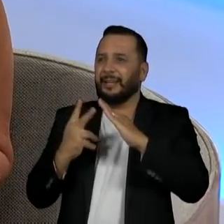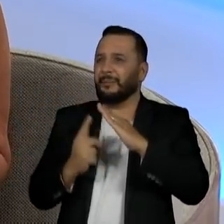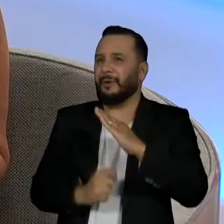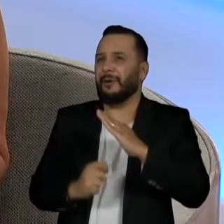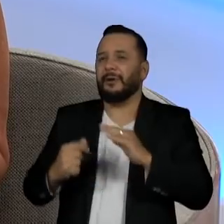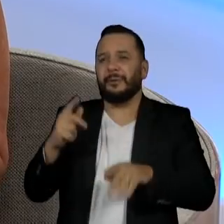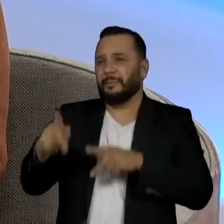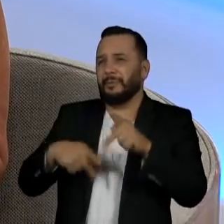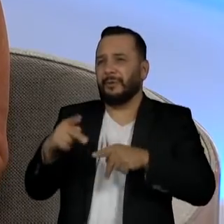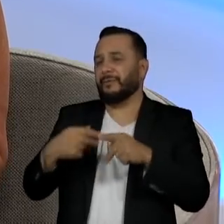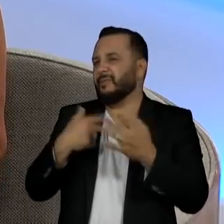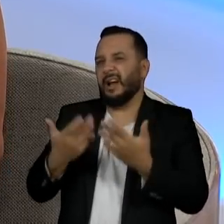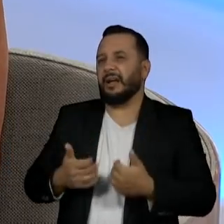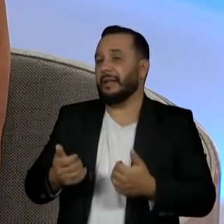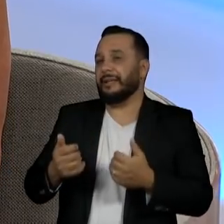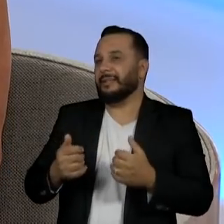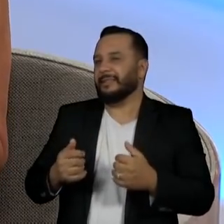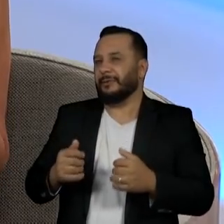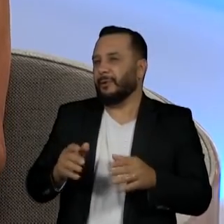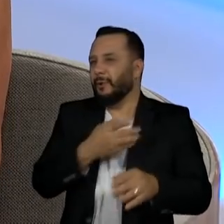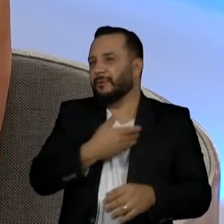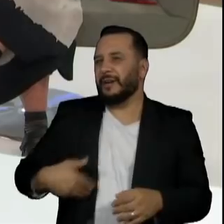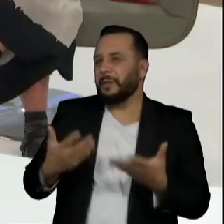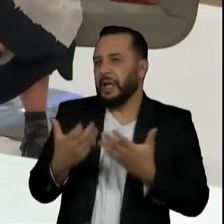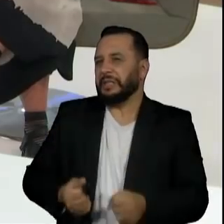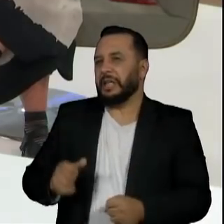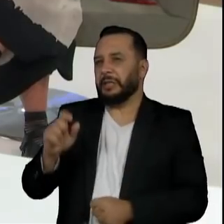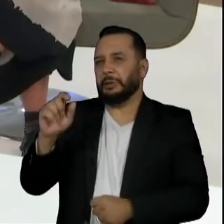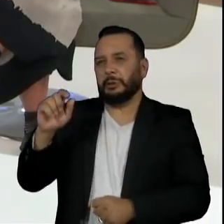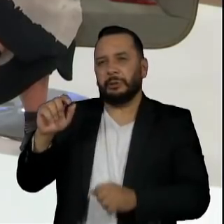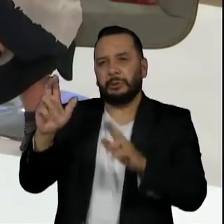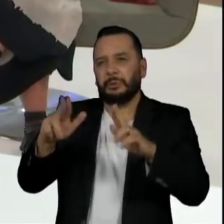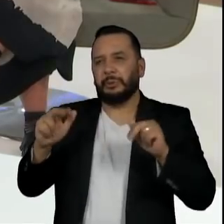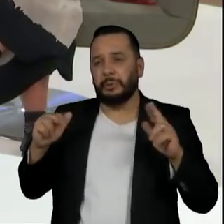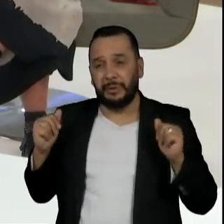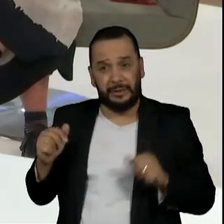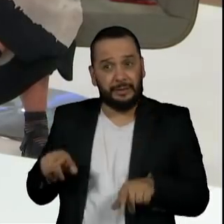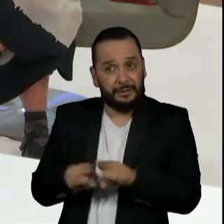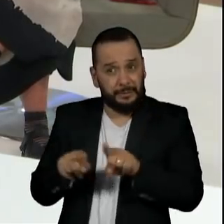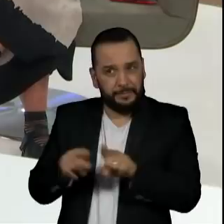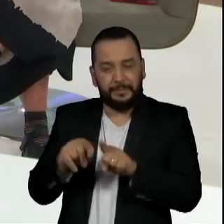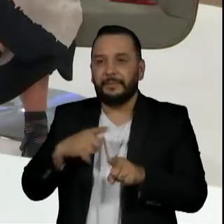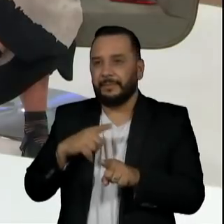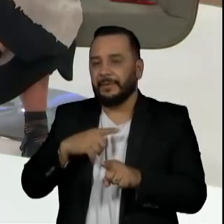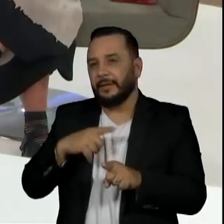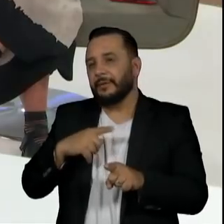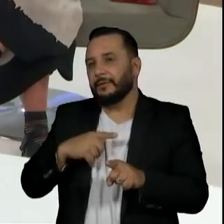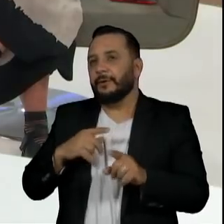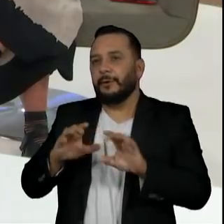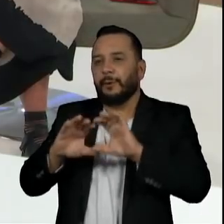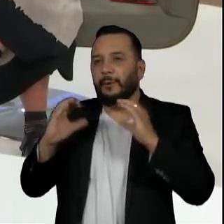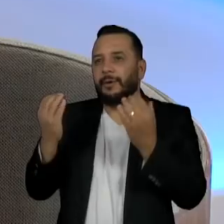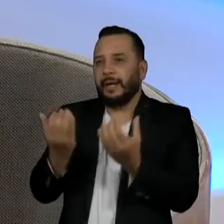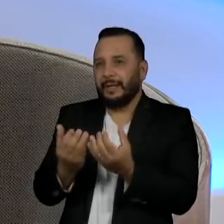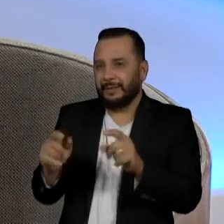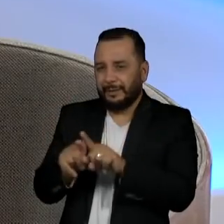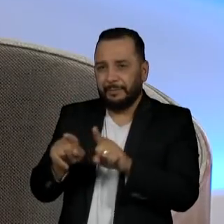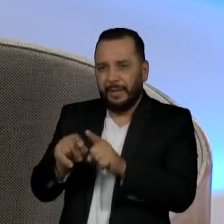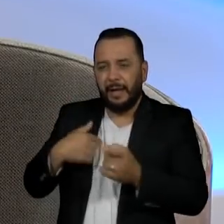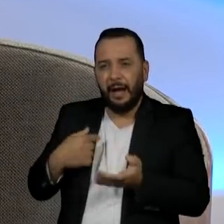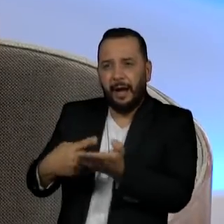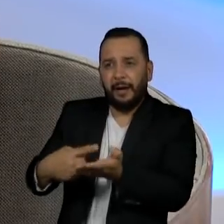ao passado, Vera, porque também no famoso congresso, da Convenção de Tu, que funda o Partido Republicano